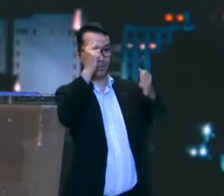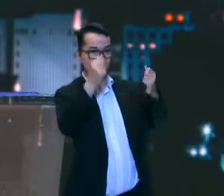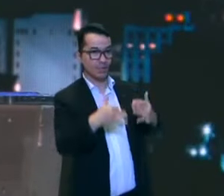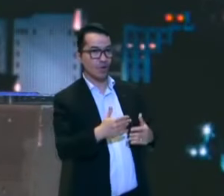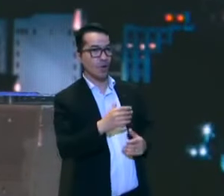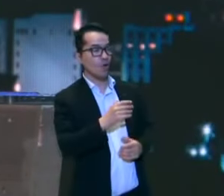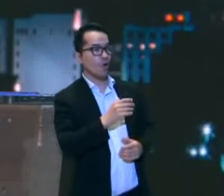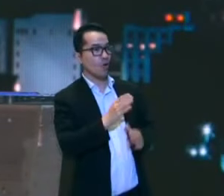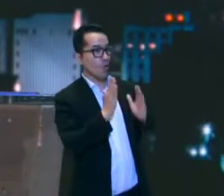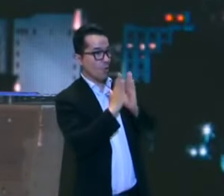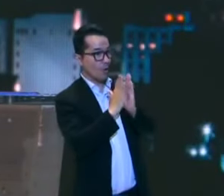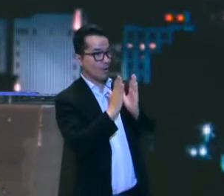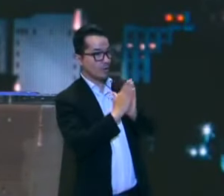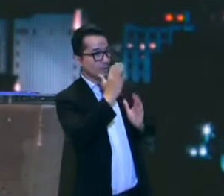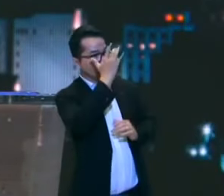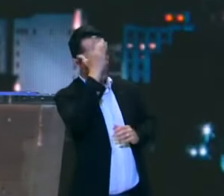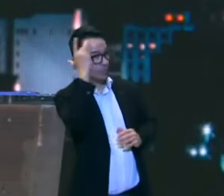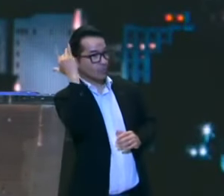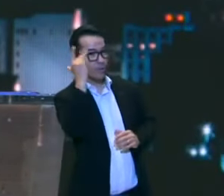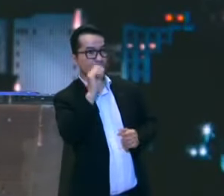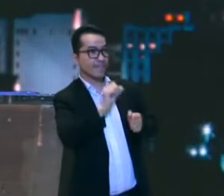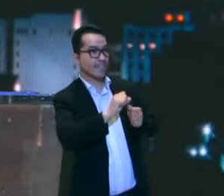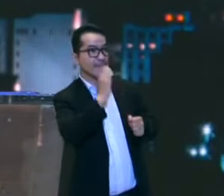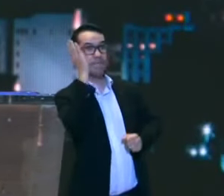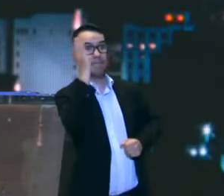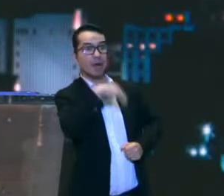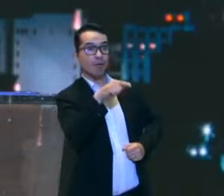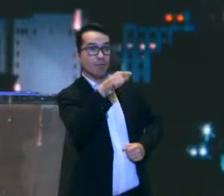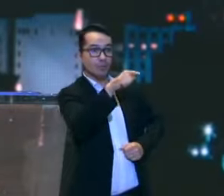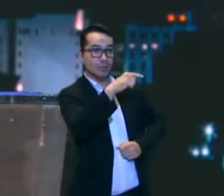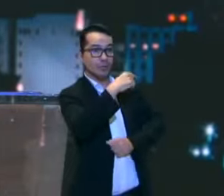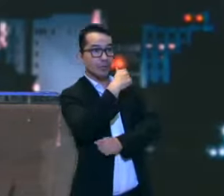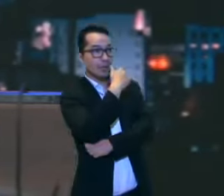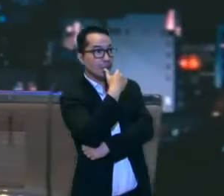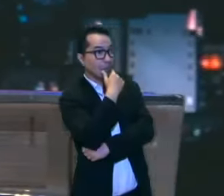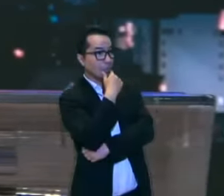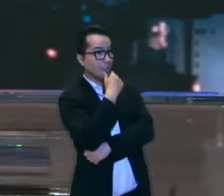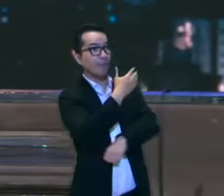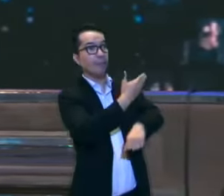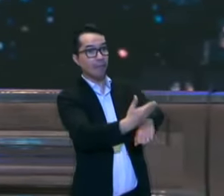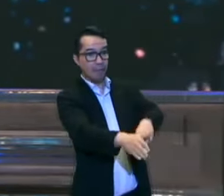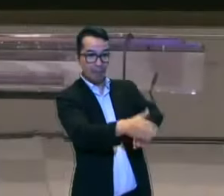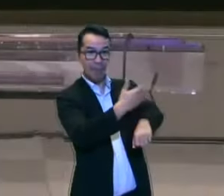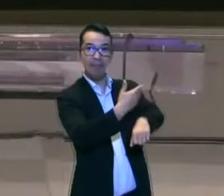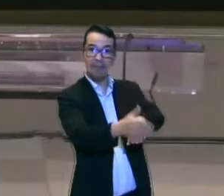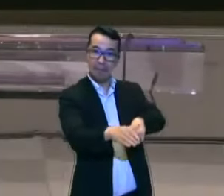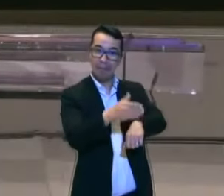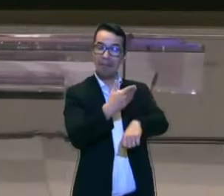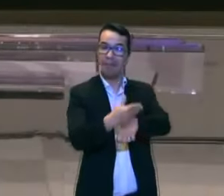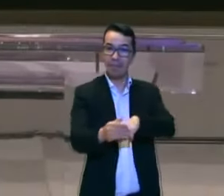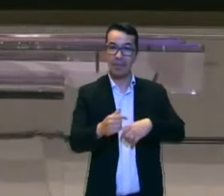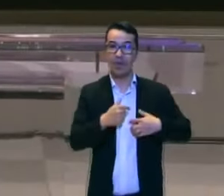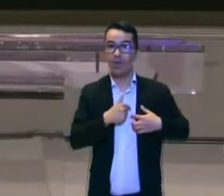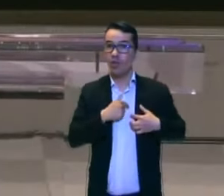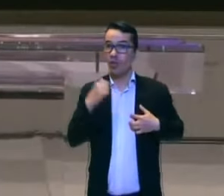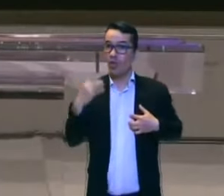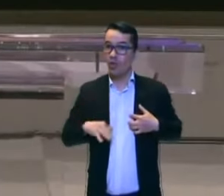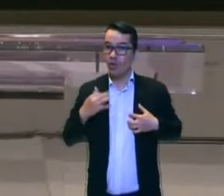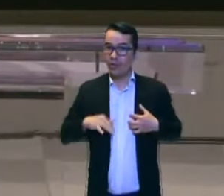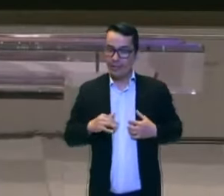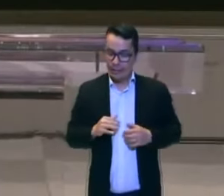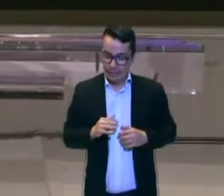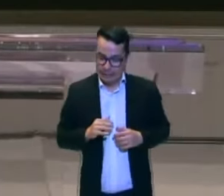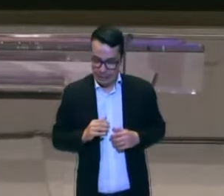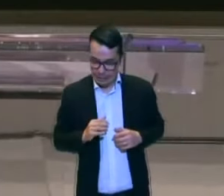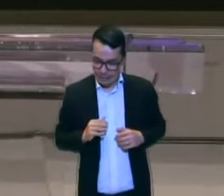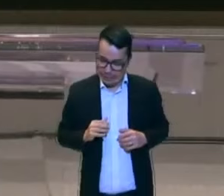maltrata. Esse é um exercício doído. E aí ele fala que ele começa a orar.